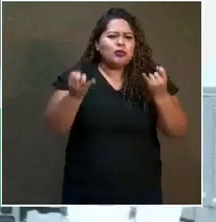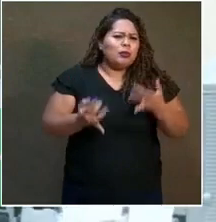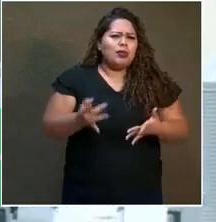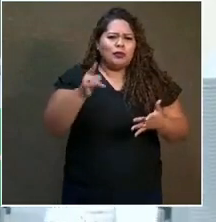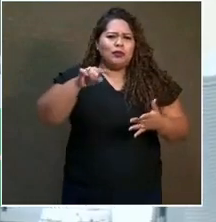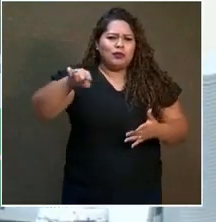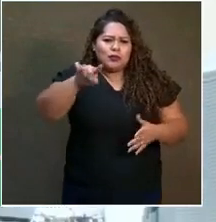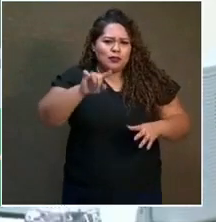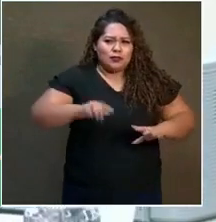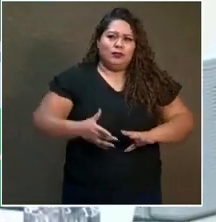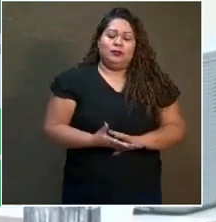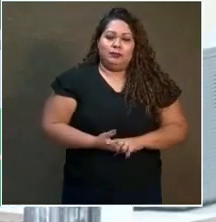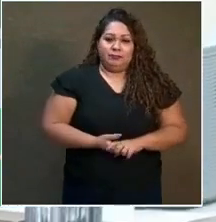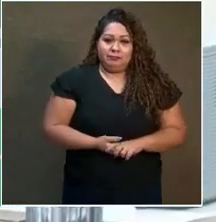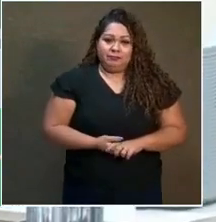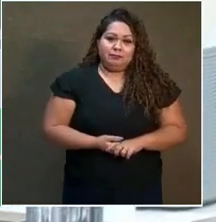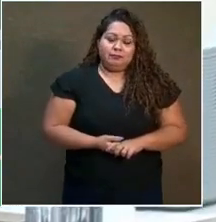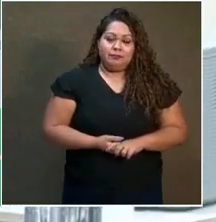excelências? Porque,